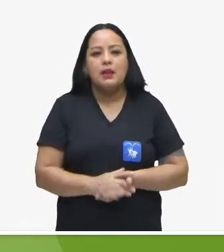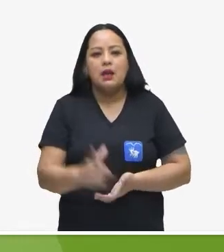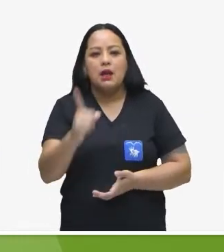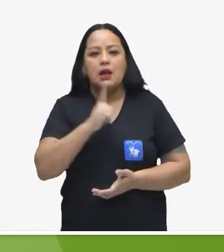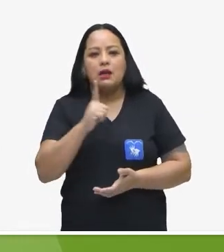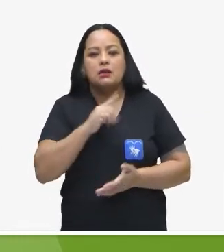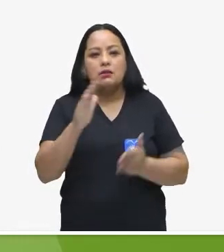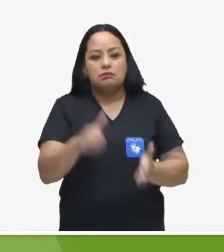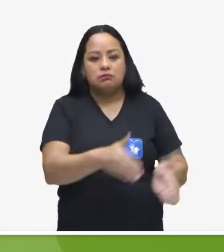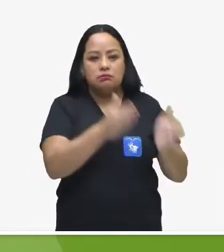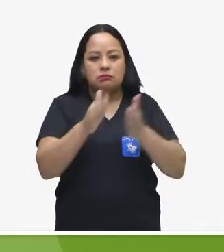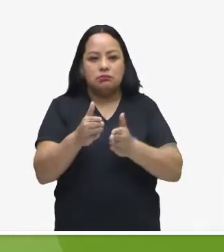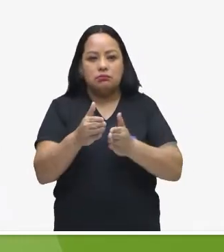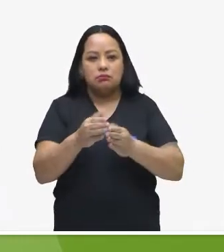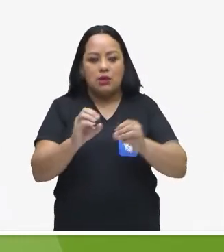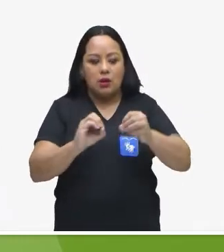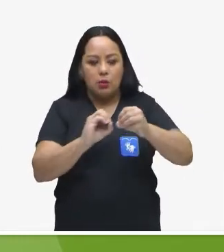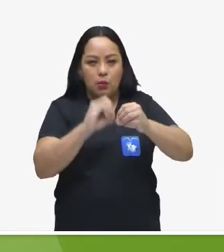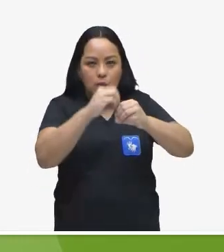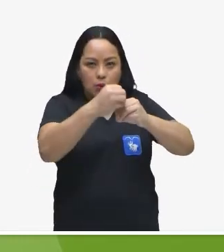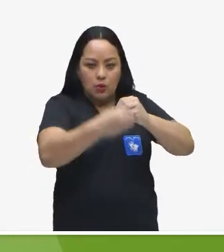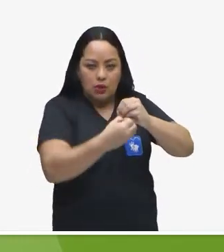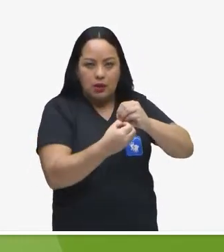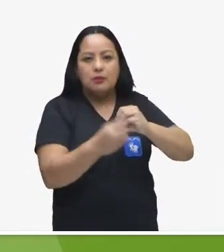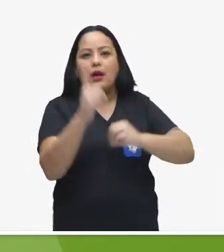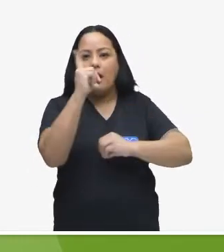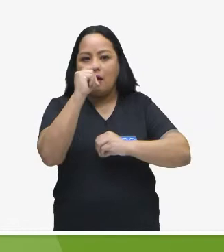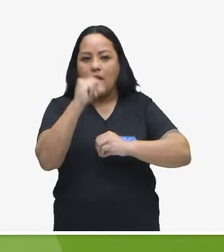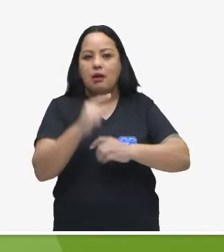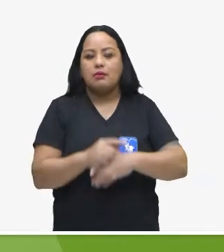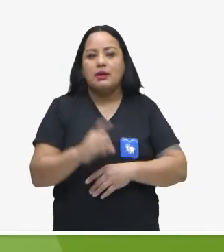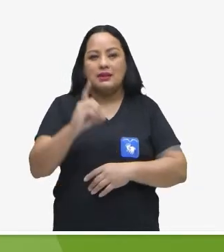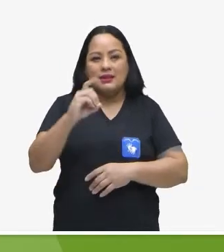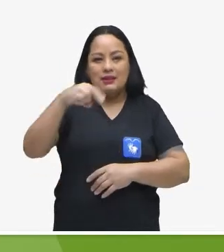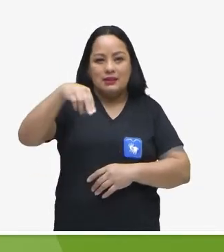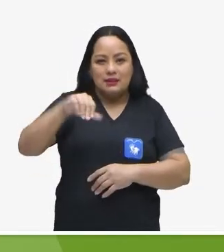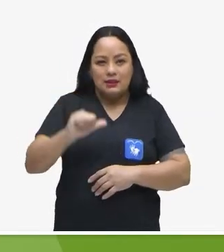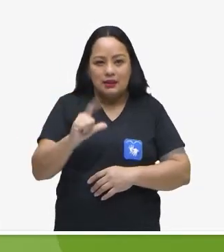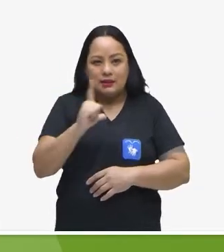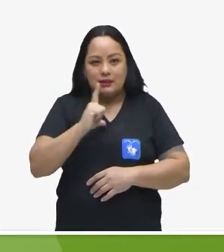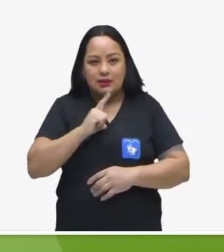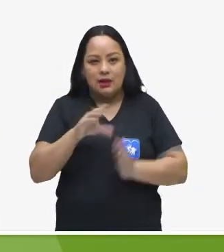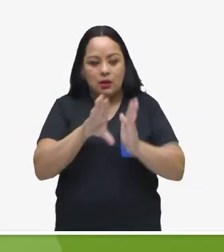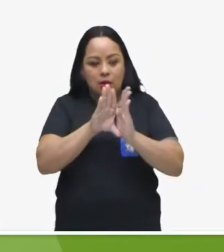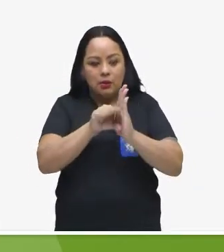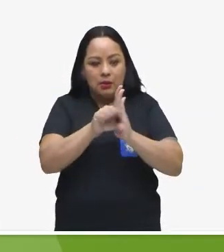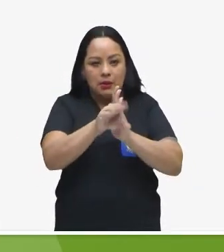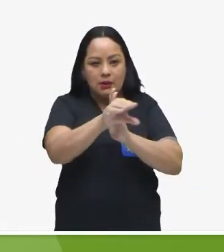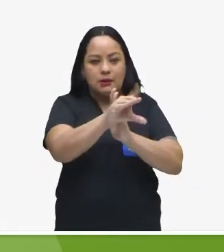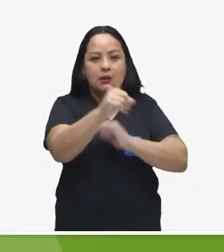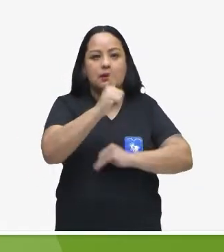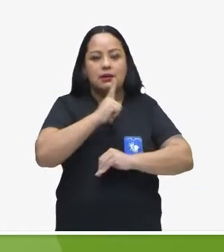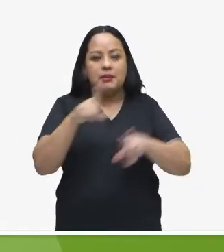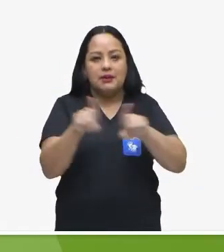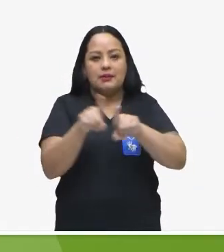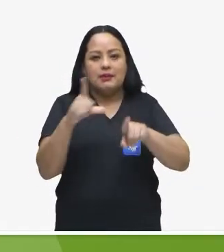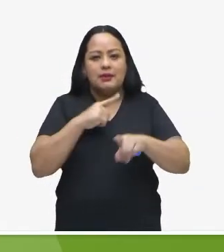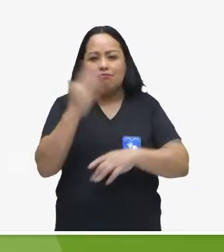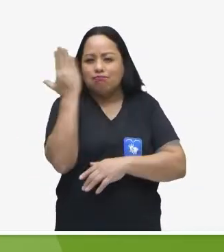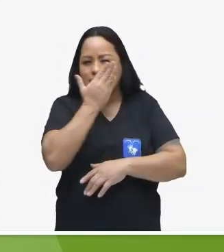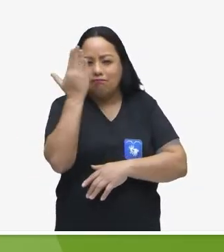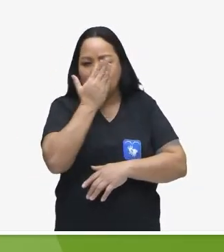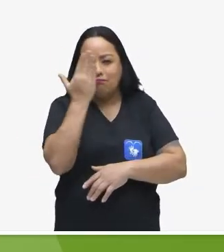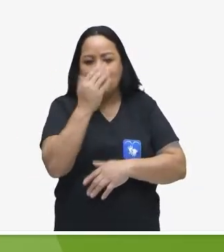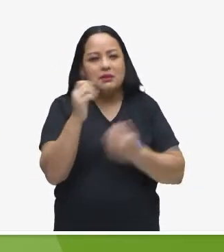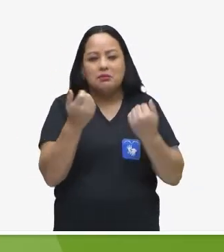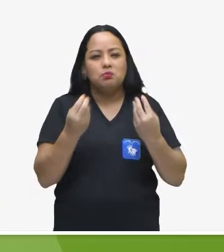seguinte molécula de água. Temos aqui o DNA, uma bactéria, tá? Que a gente também não conseguiria ver a olho